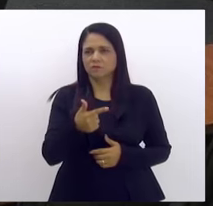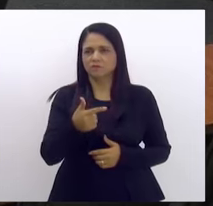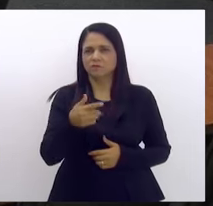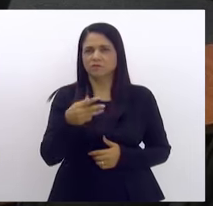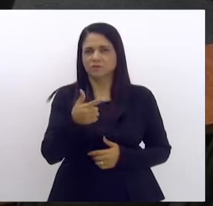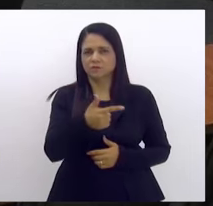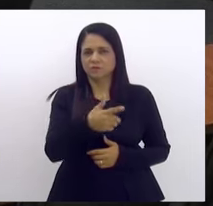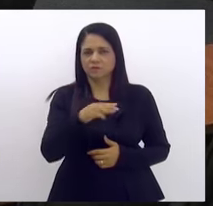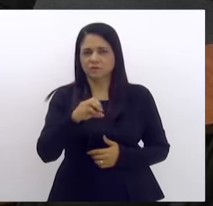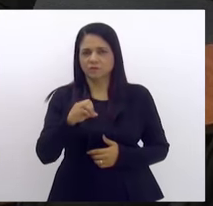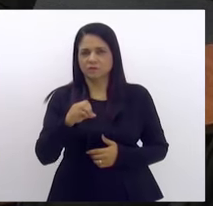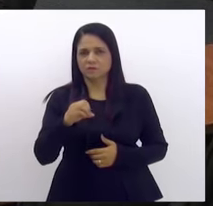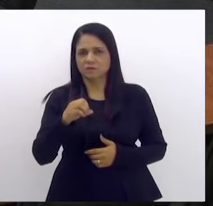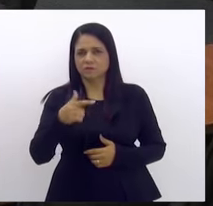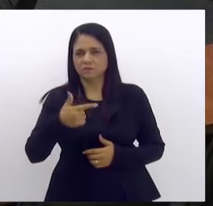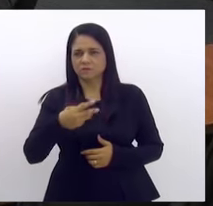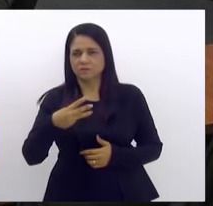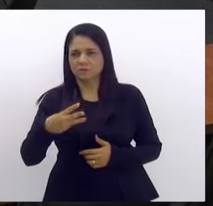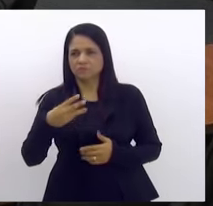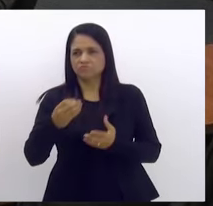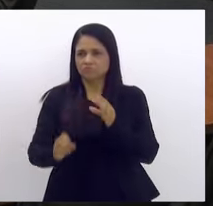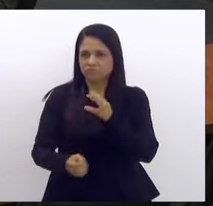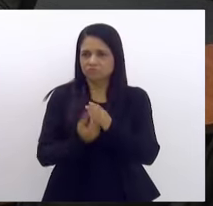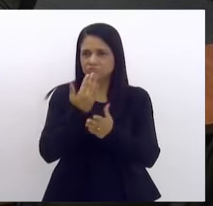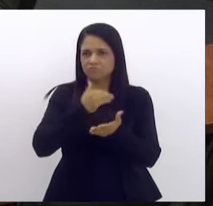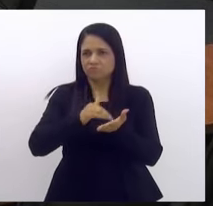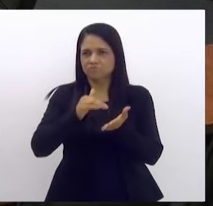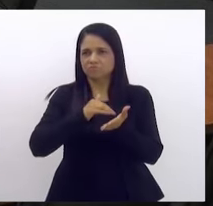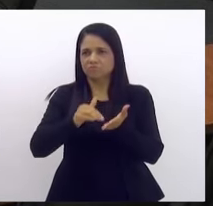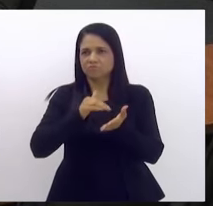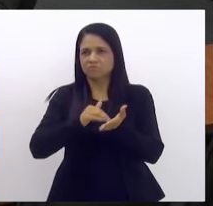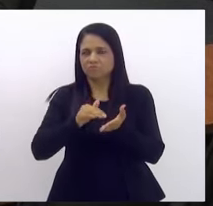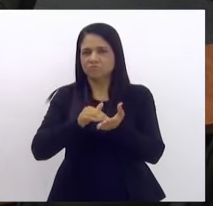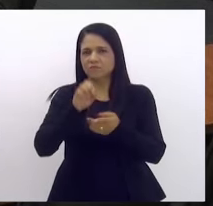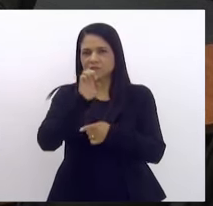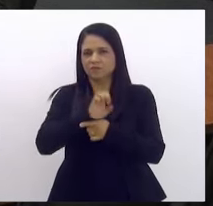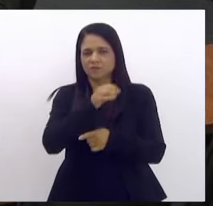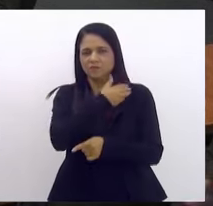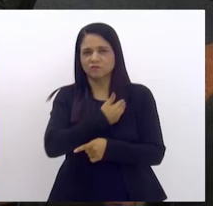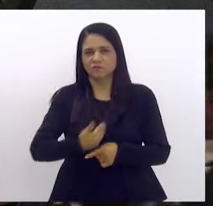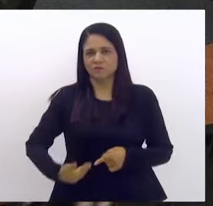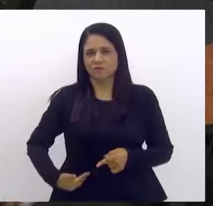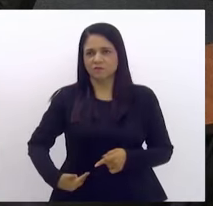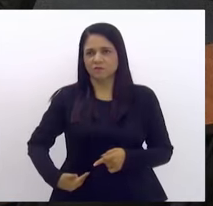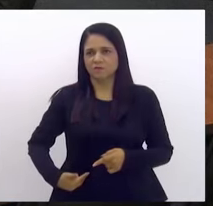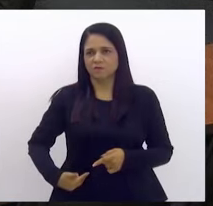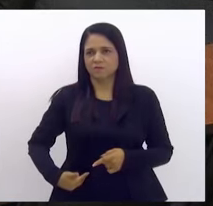dispõe sobre a criação da Secretaria de Estado de Governo